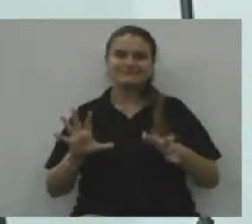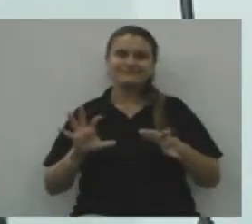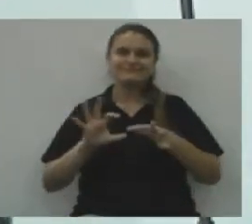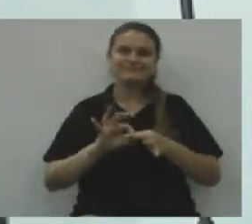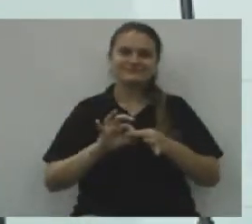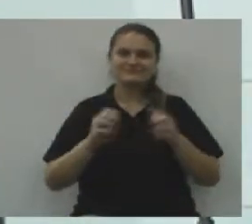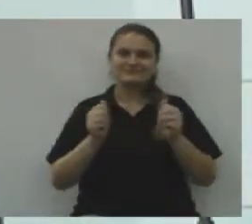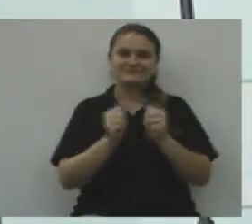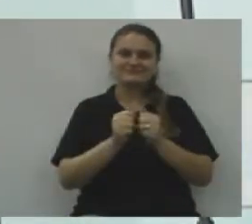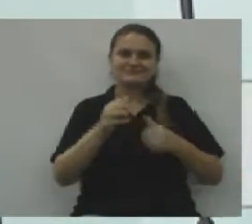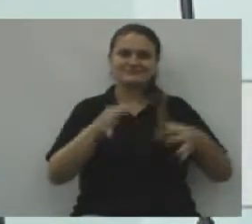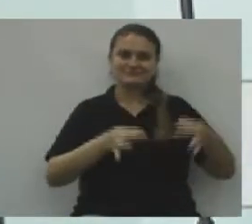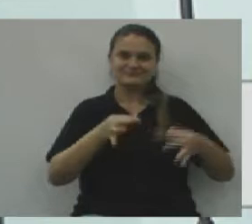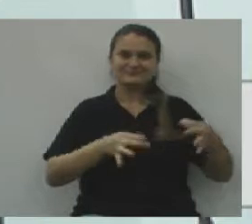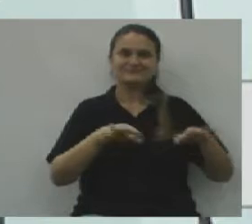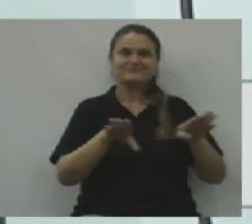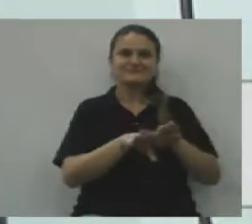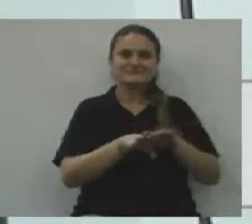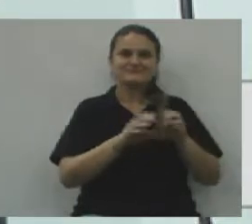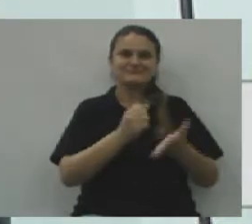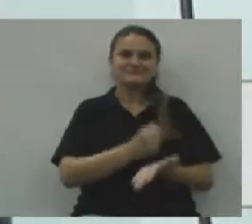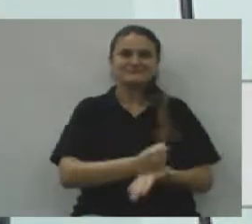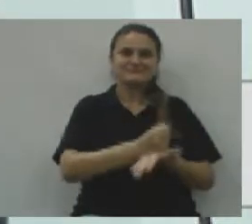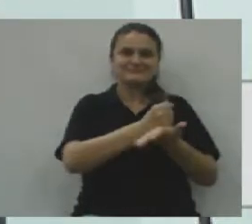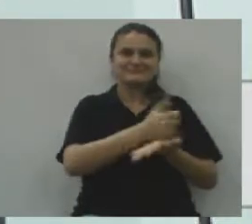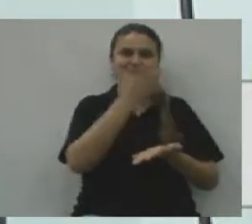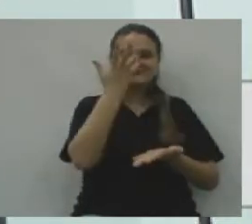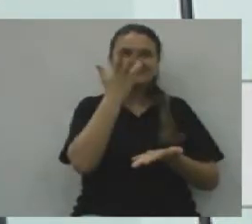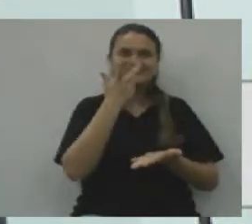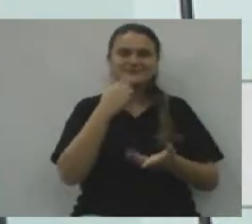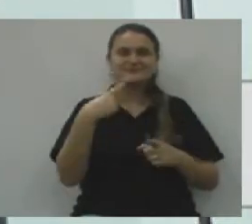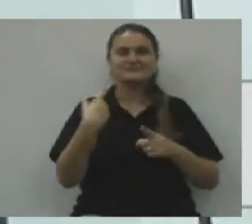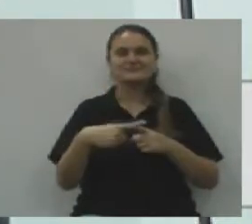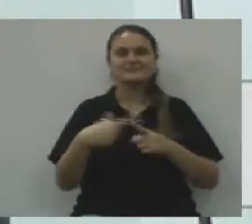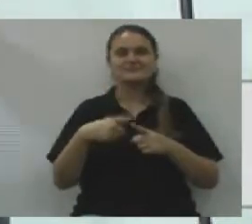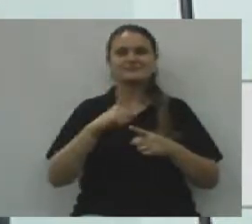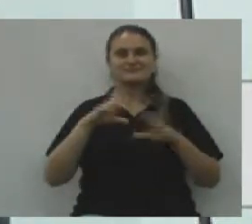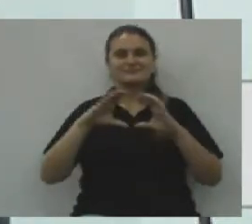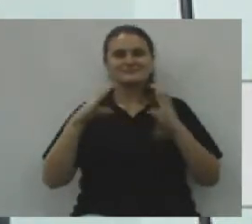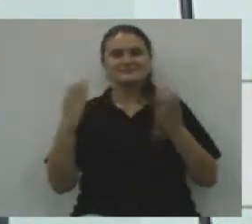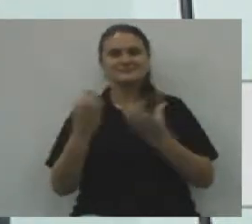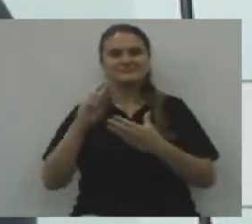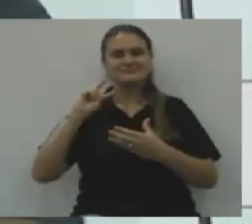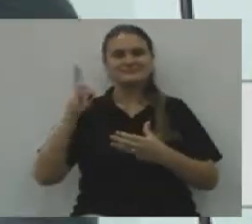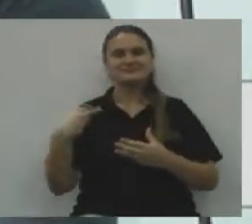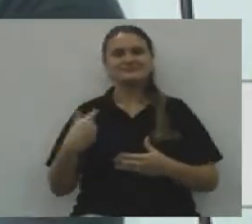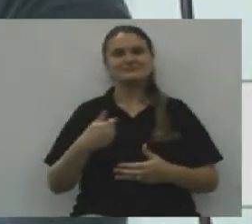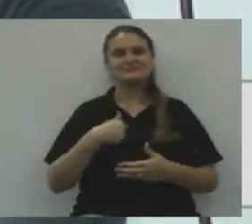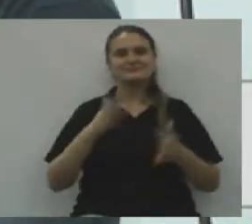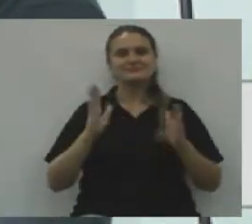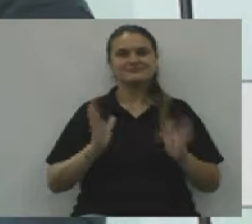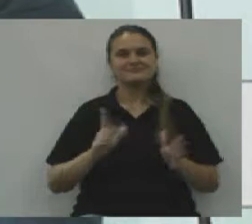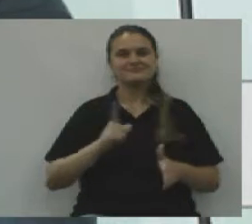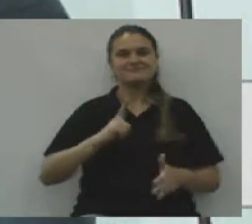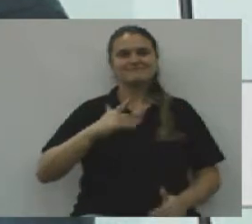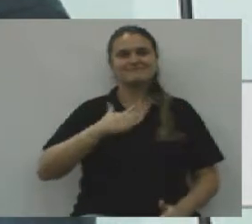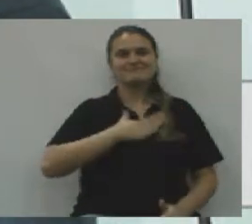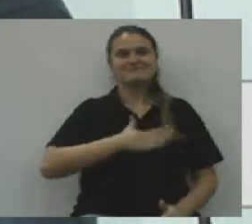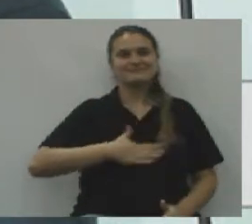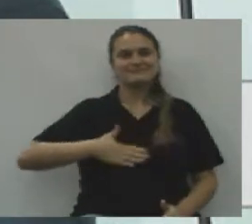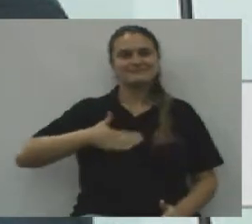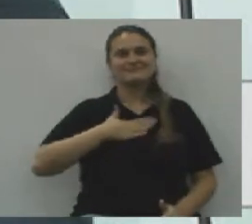de Justiça e também do Juizado da Infância. Especialmente aí com a Câmara dos Vereadores, já tive a satisfação de